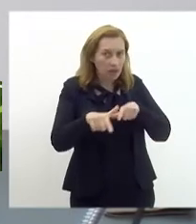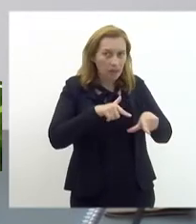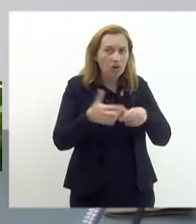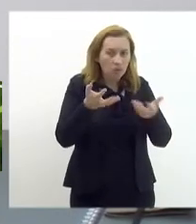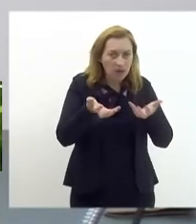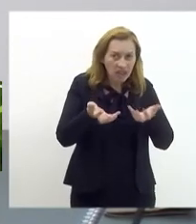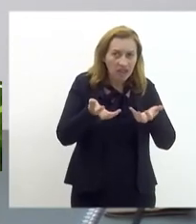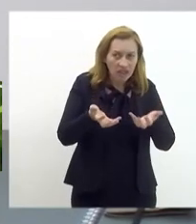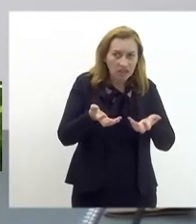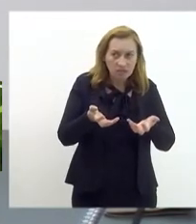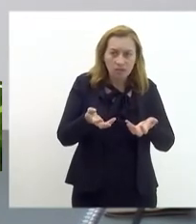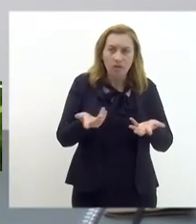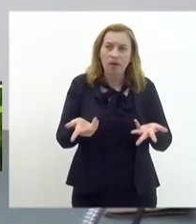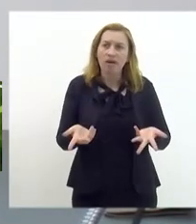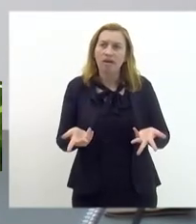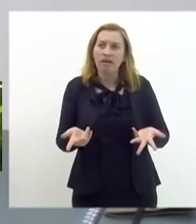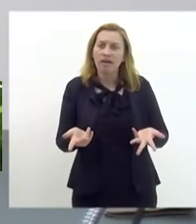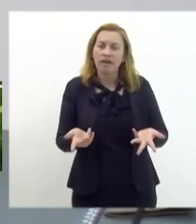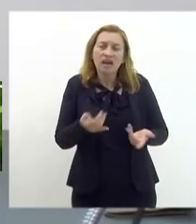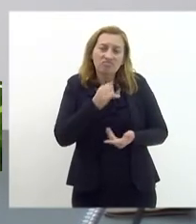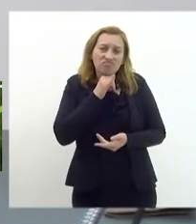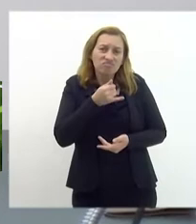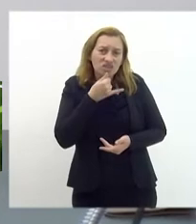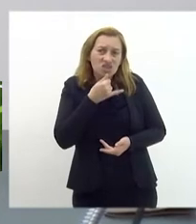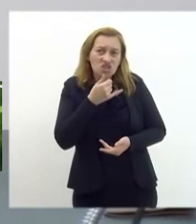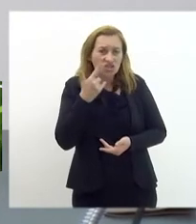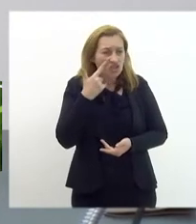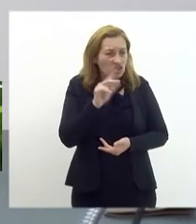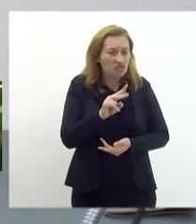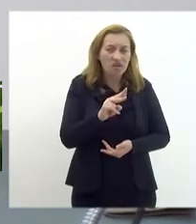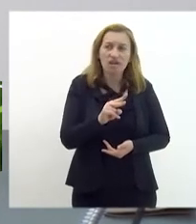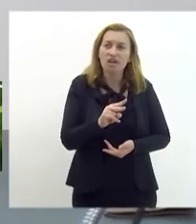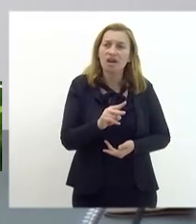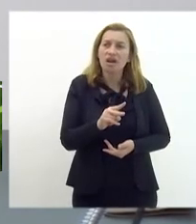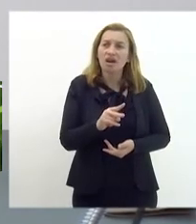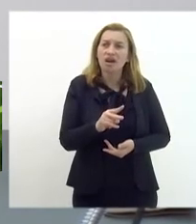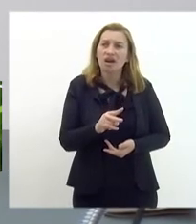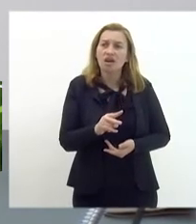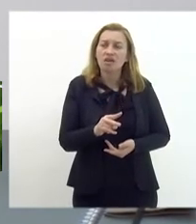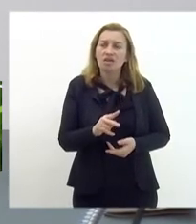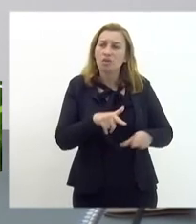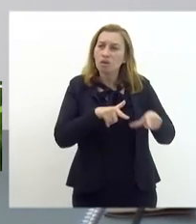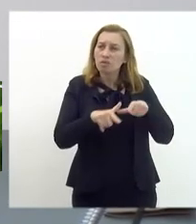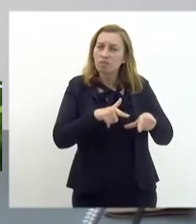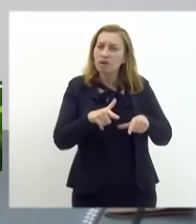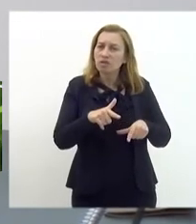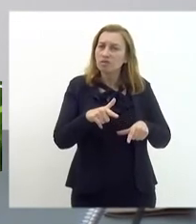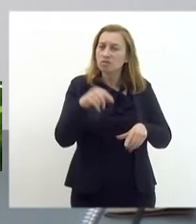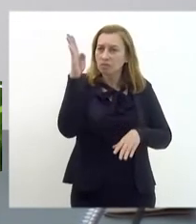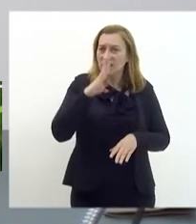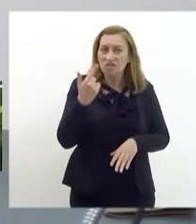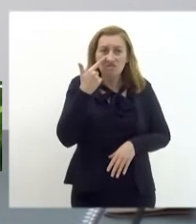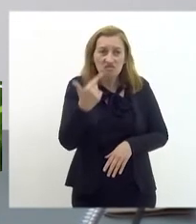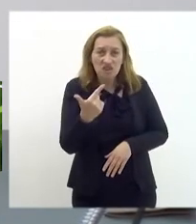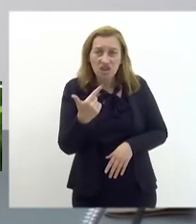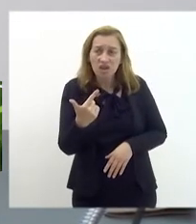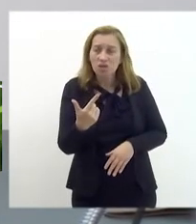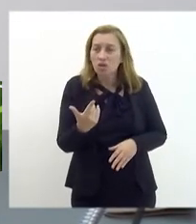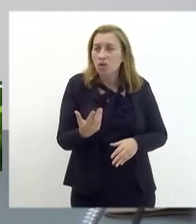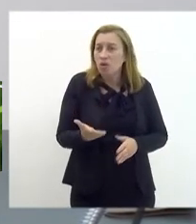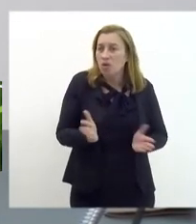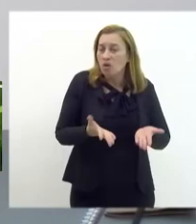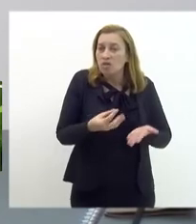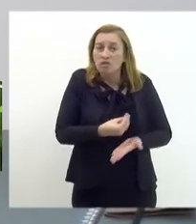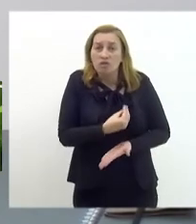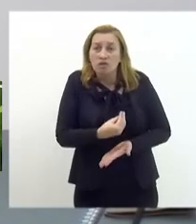quer, né? Ninguém quer. É triste quando a gente olha o cenário do emprego no Brasil e vê que hoje a gente vive um